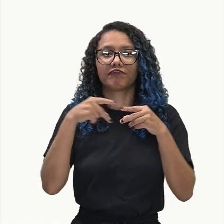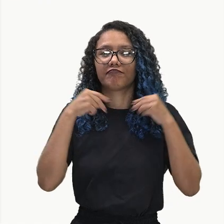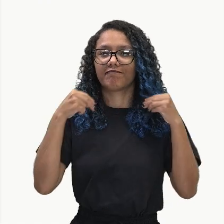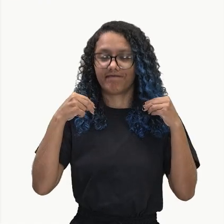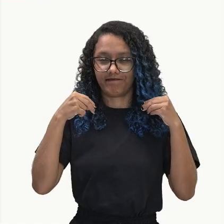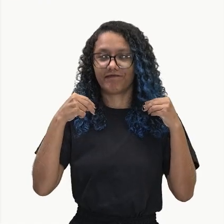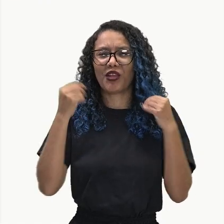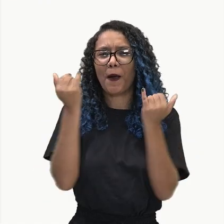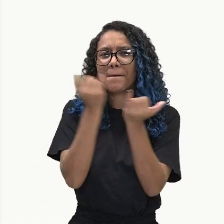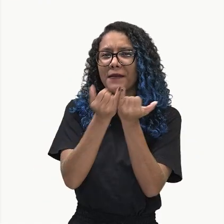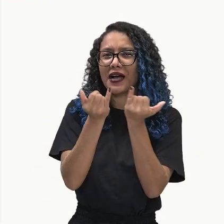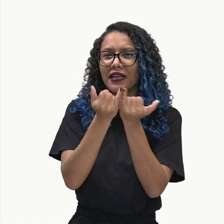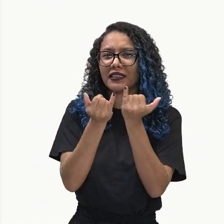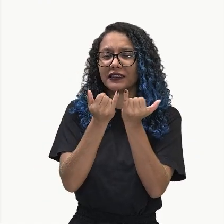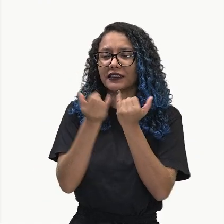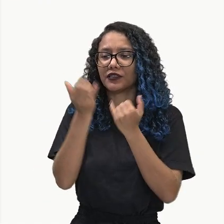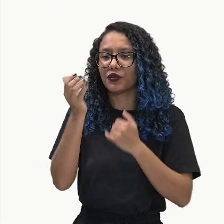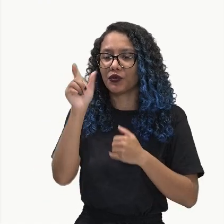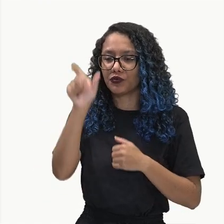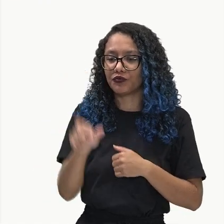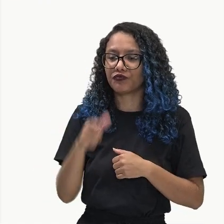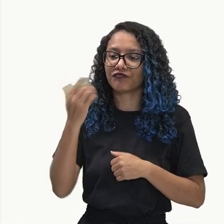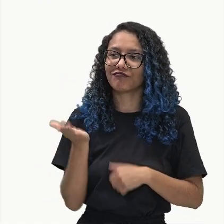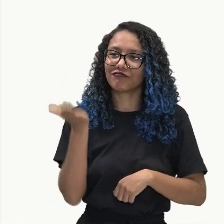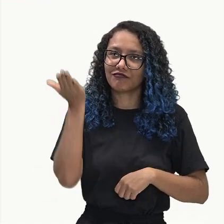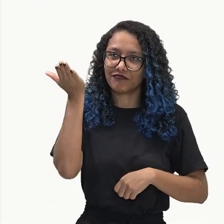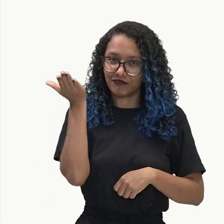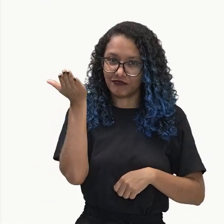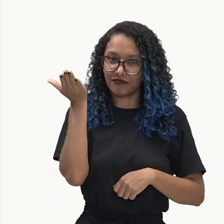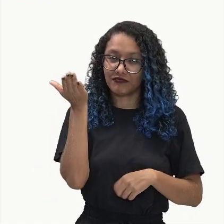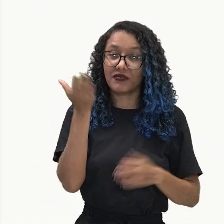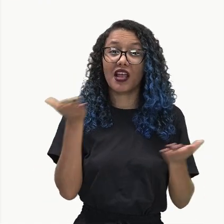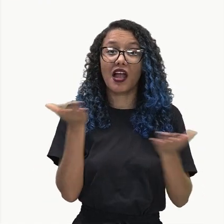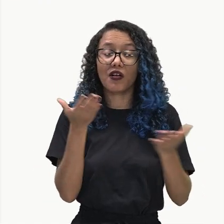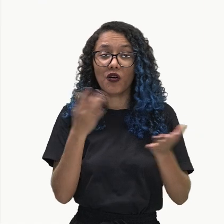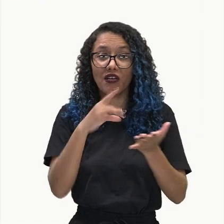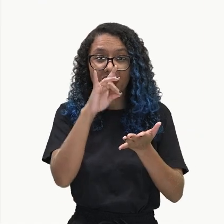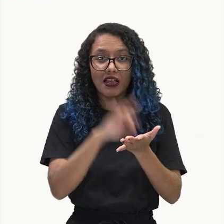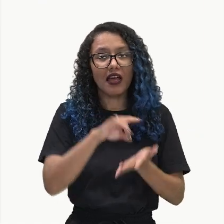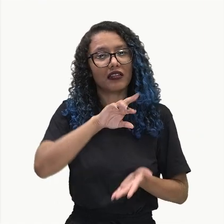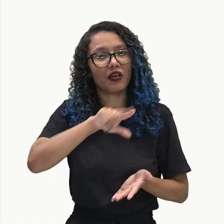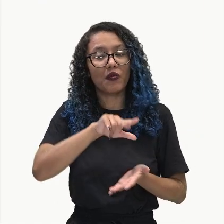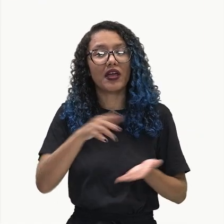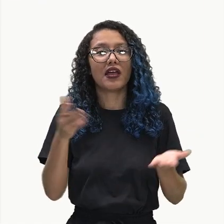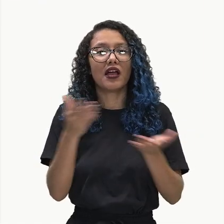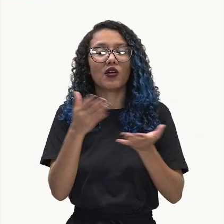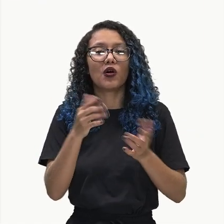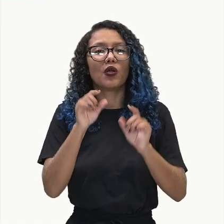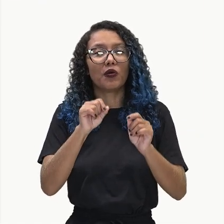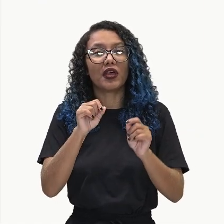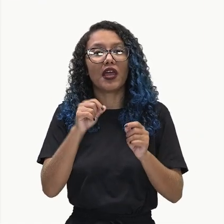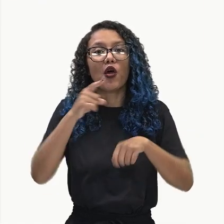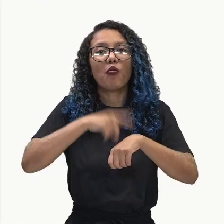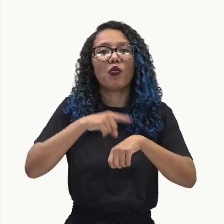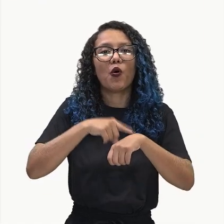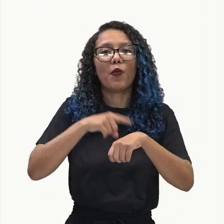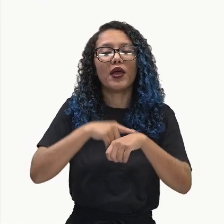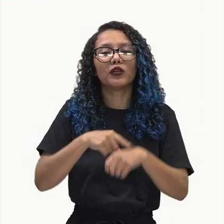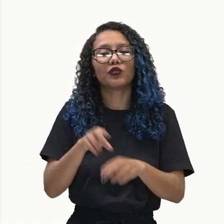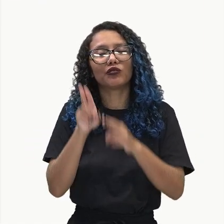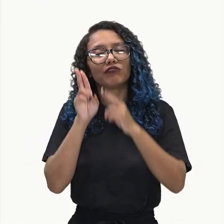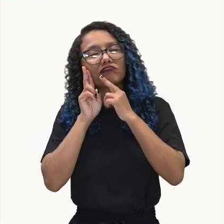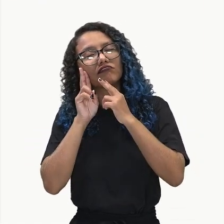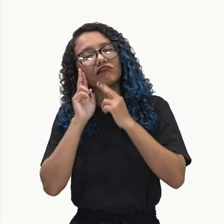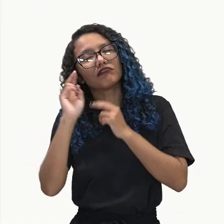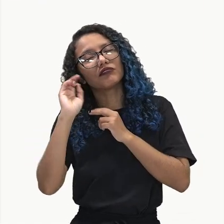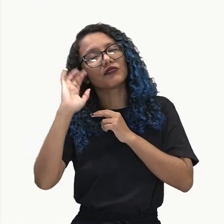aqui não é mais realidade, aqui já é ficção. Catalina já está sonhando, tá? E aí, veja, vamos